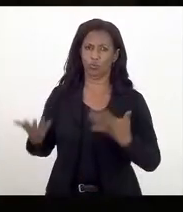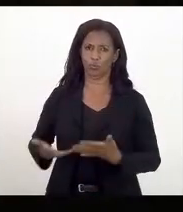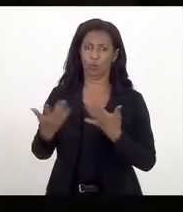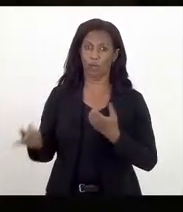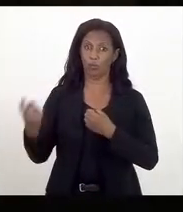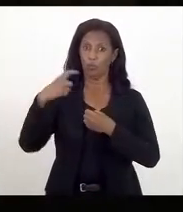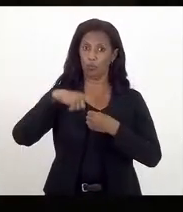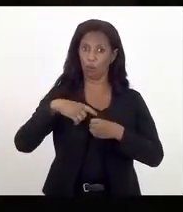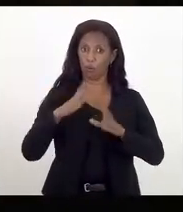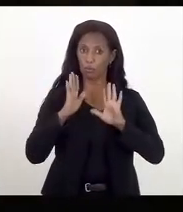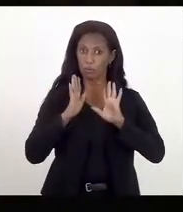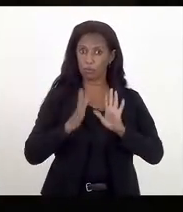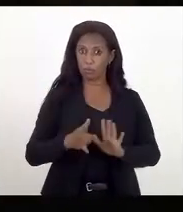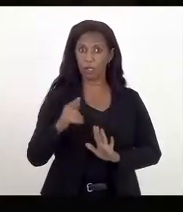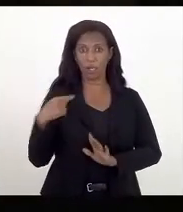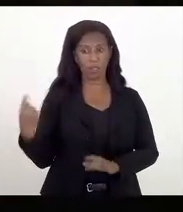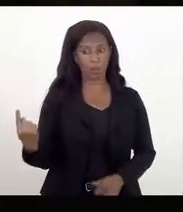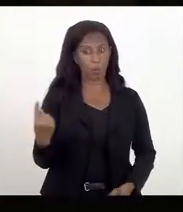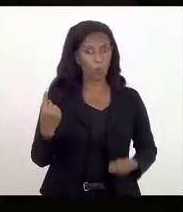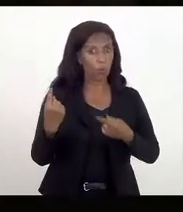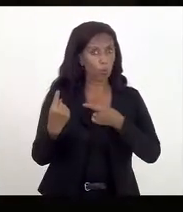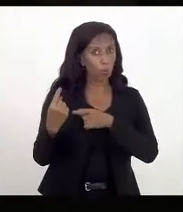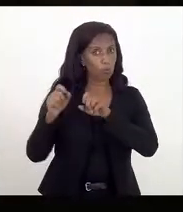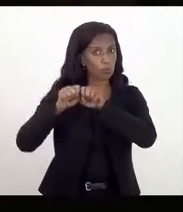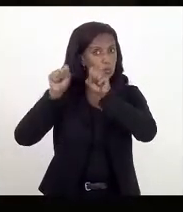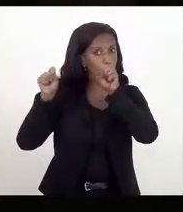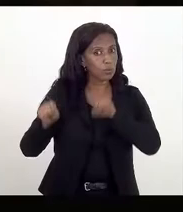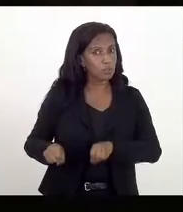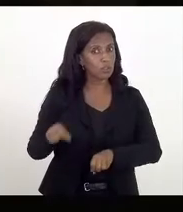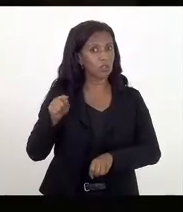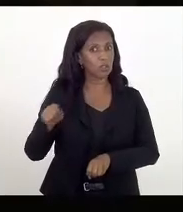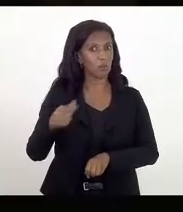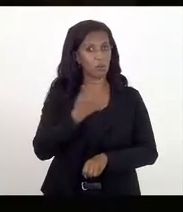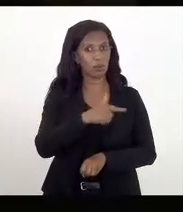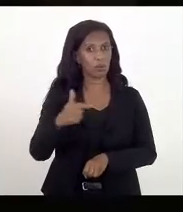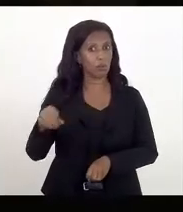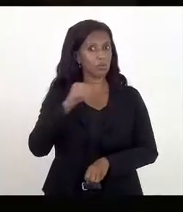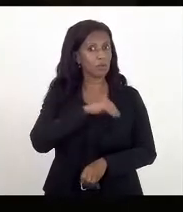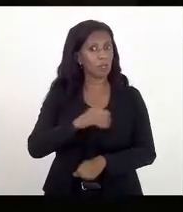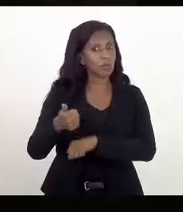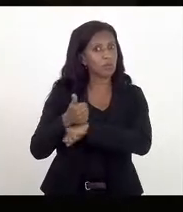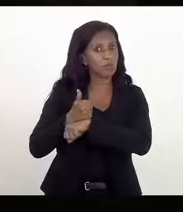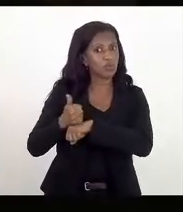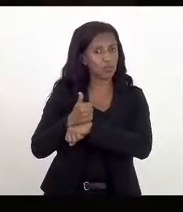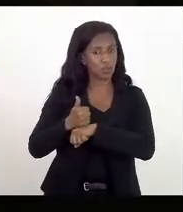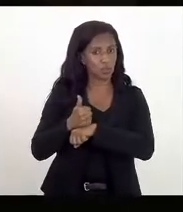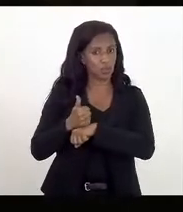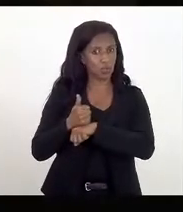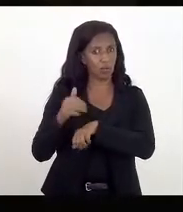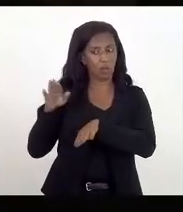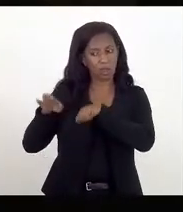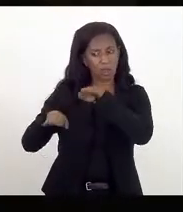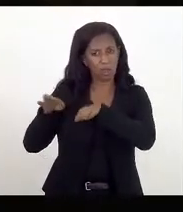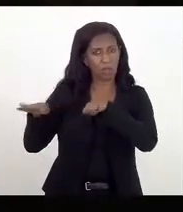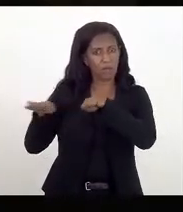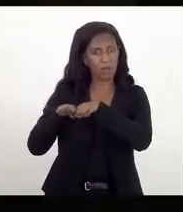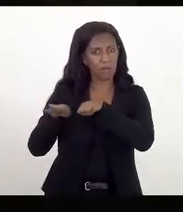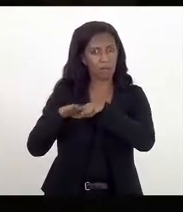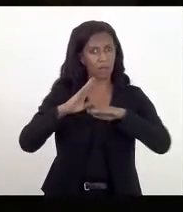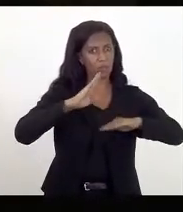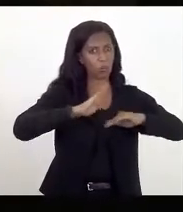Volto a dizer, eles são os únicos do sistema de justiça que não tem salários dignos e equivalentes à sua função.